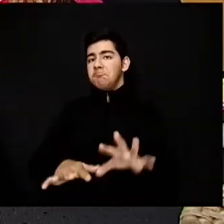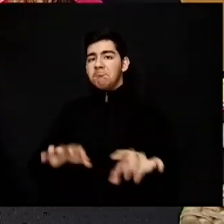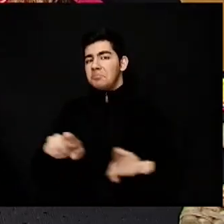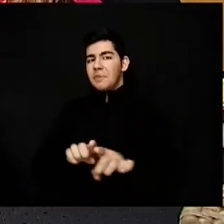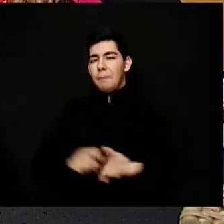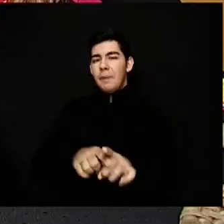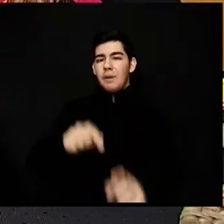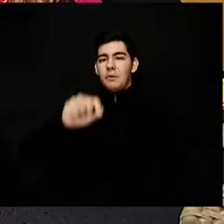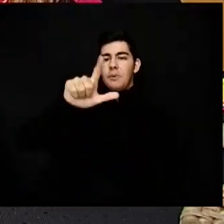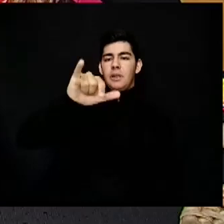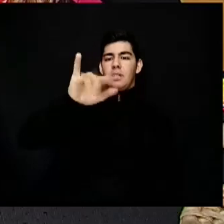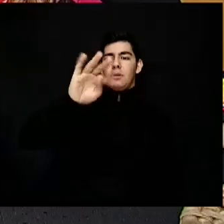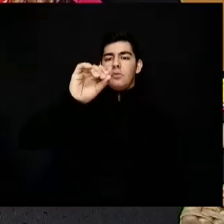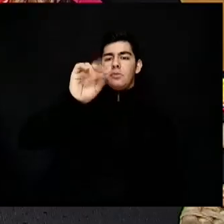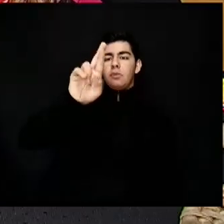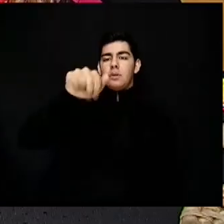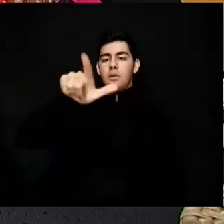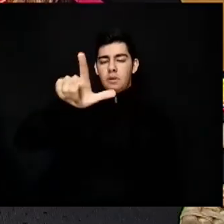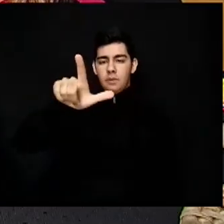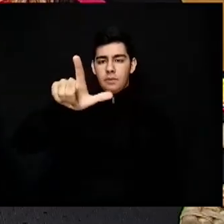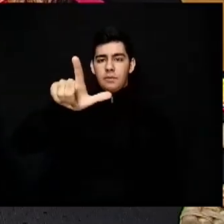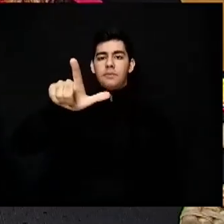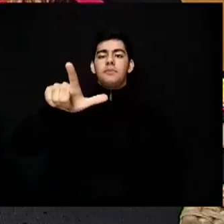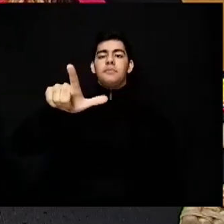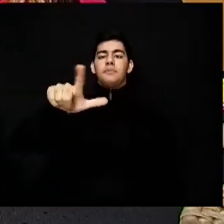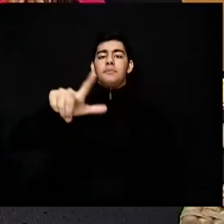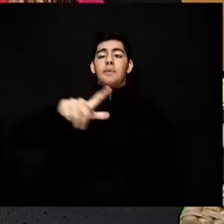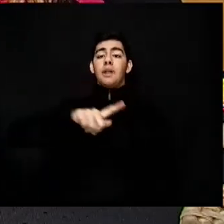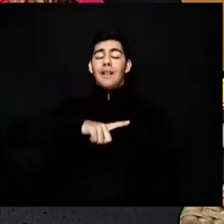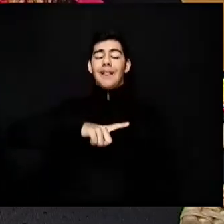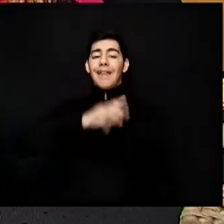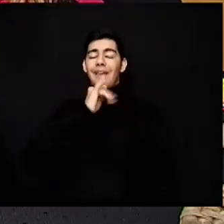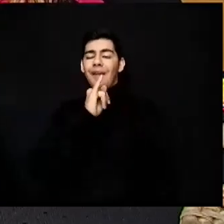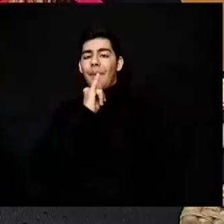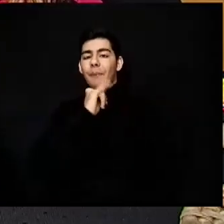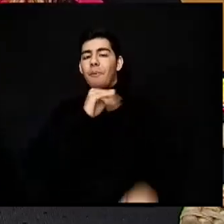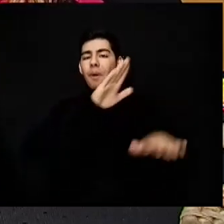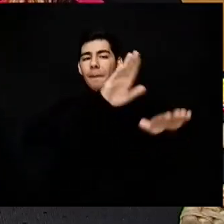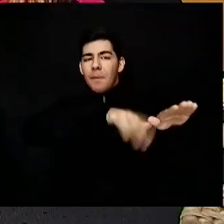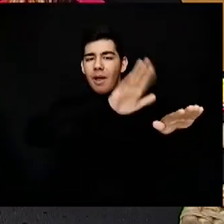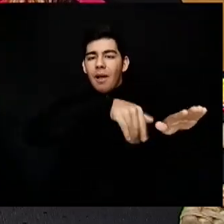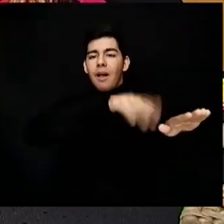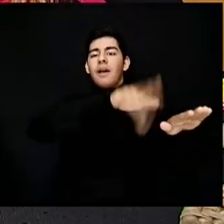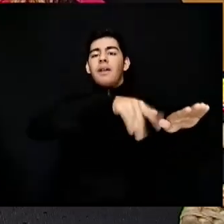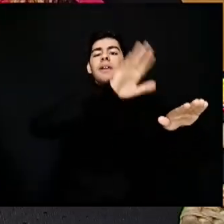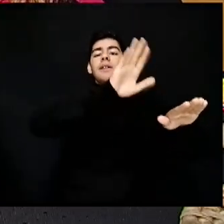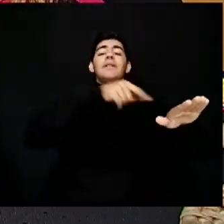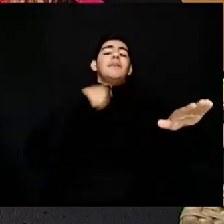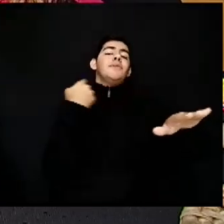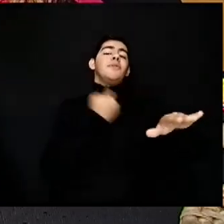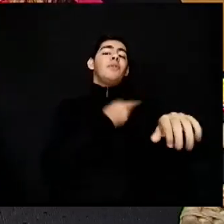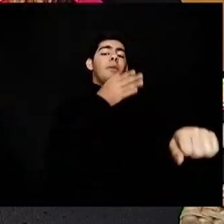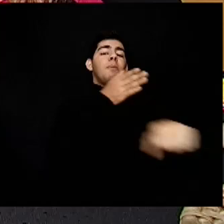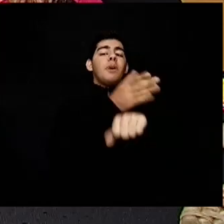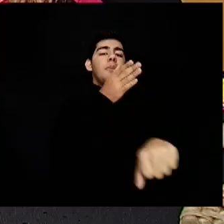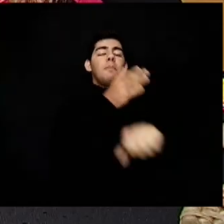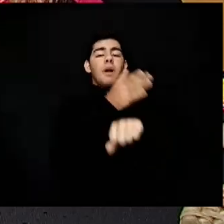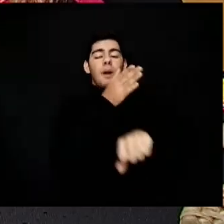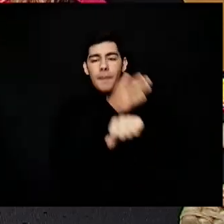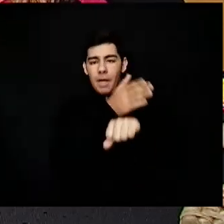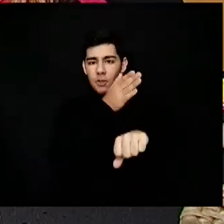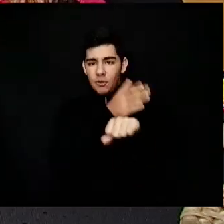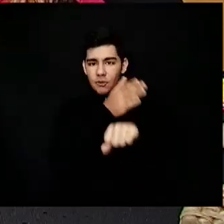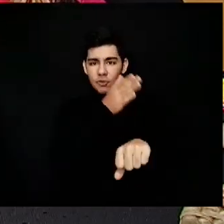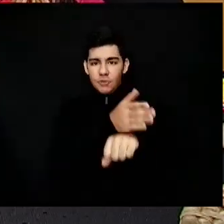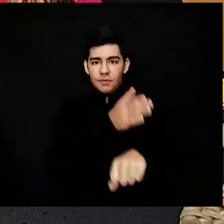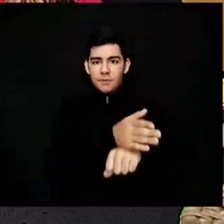observar, as praias, conforme a gente vai subindo, né? Ele já tem